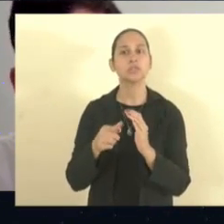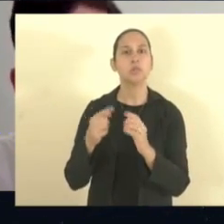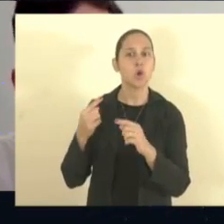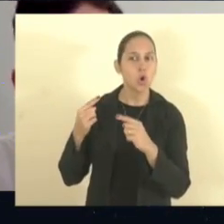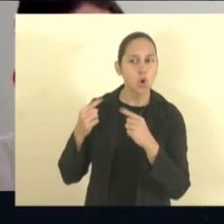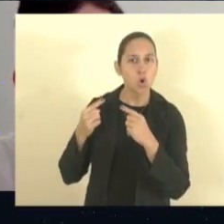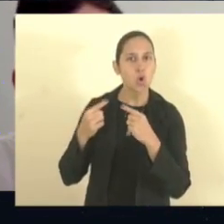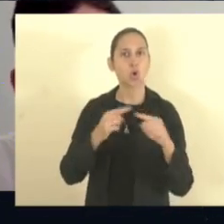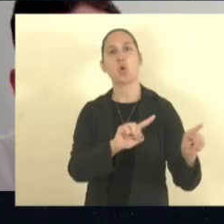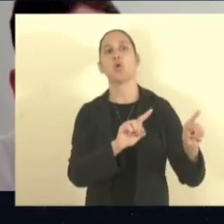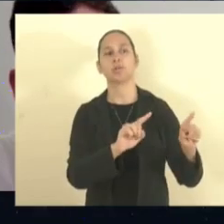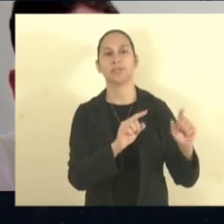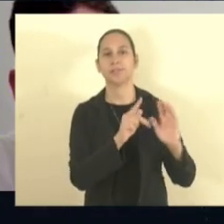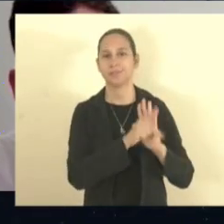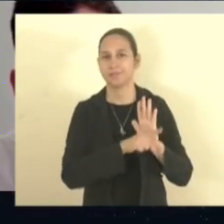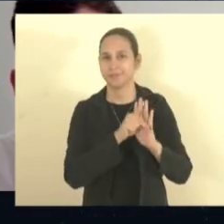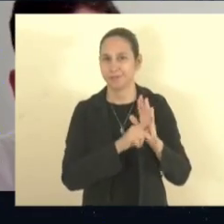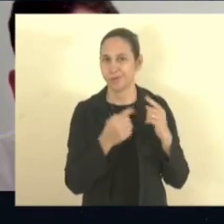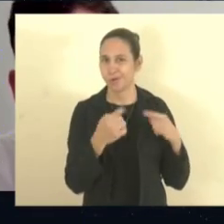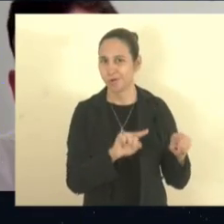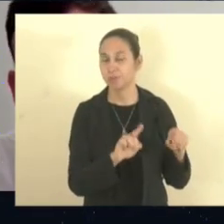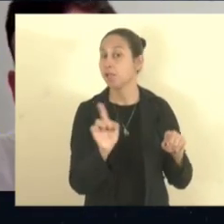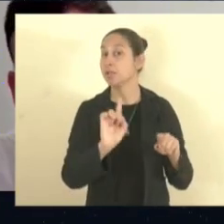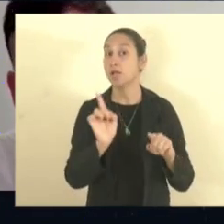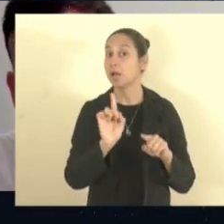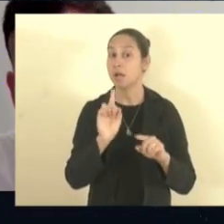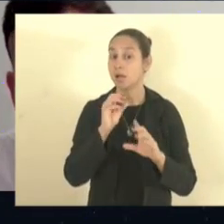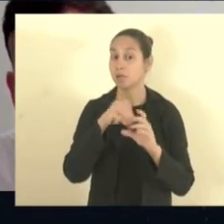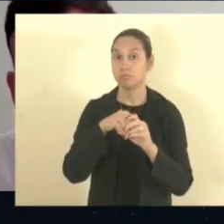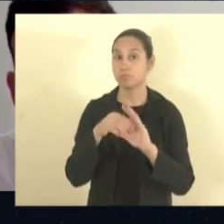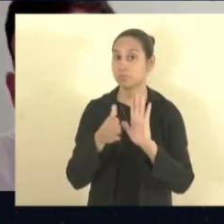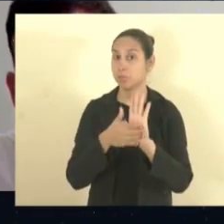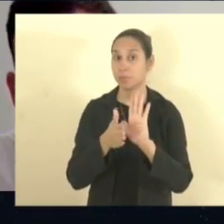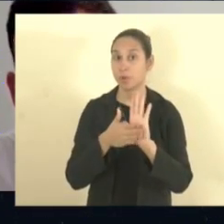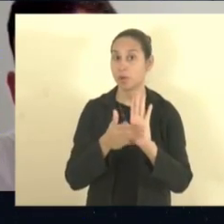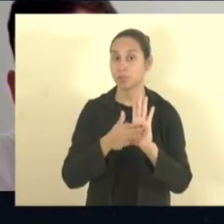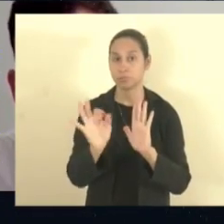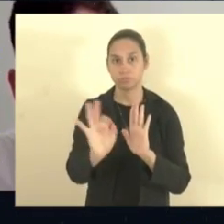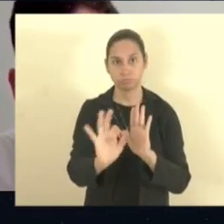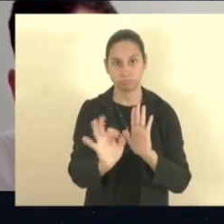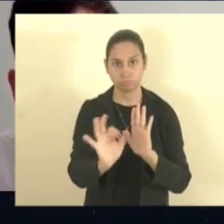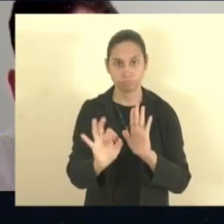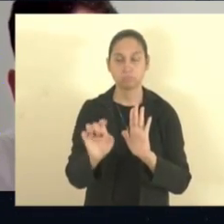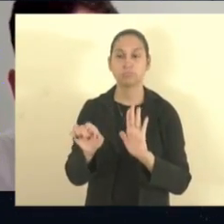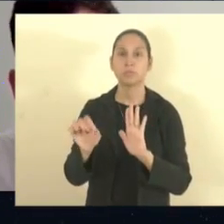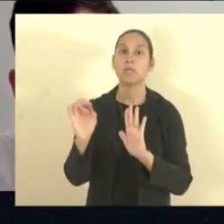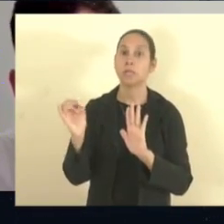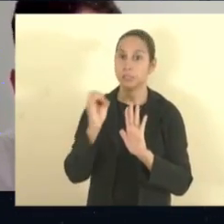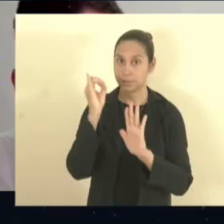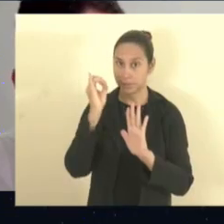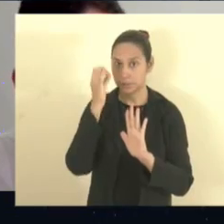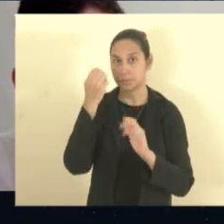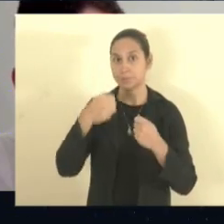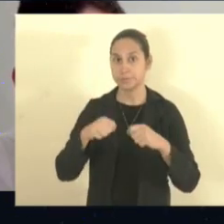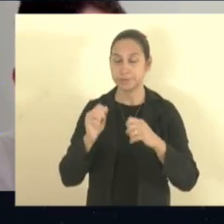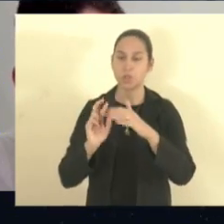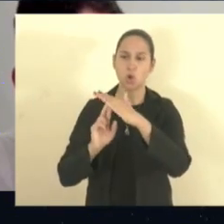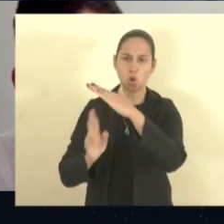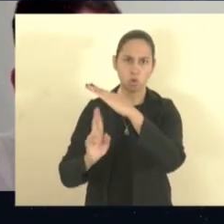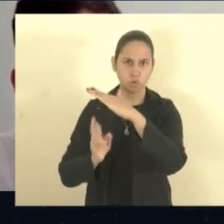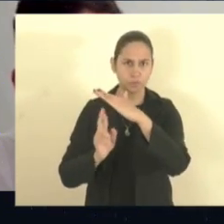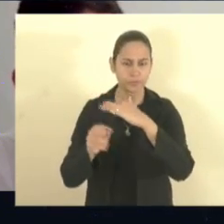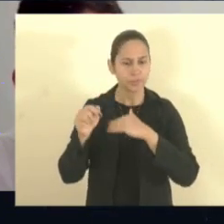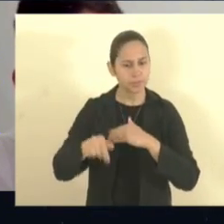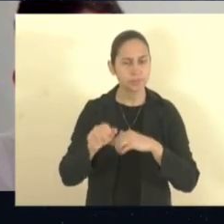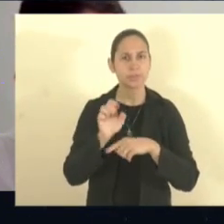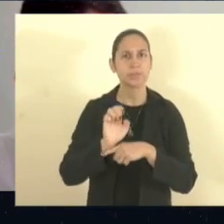esse projeto, não pelo propósito de aplicação das rodovias, que nós entendemos que a malha viária do Espírito